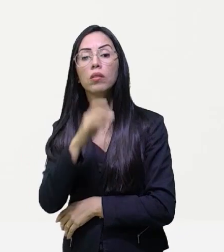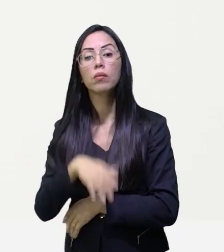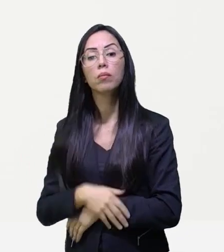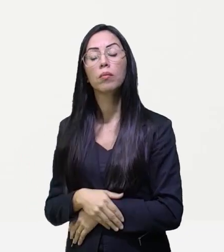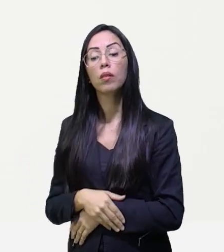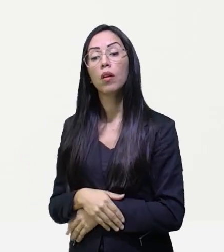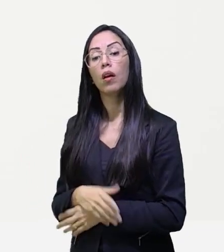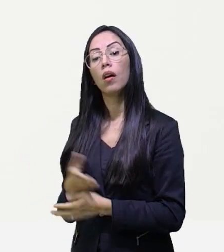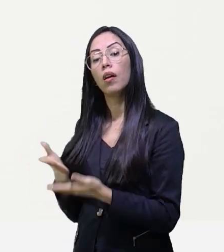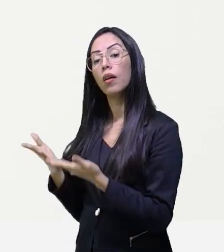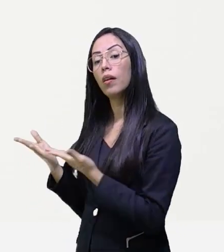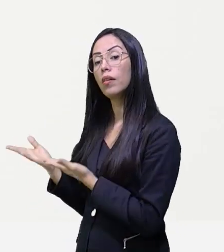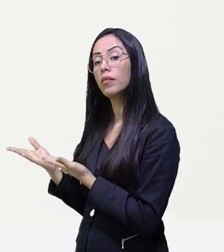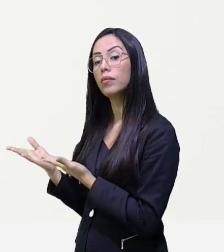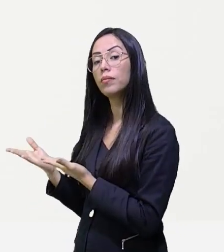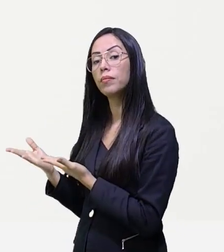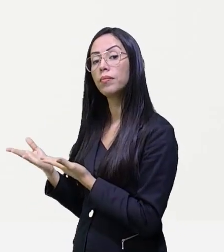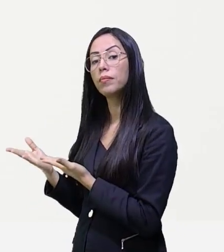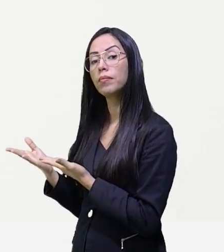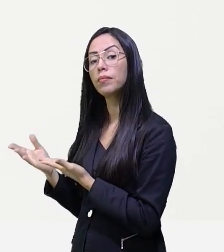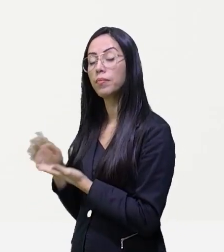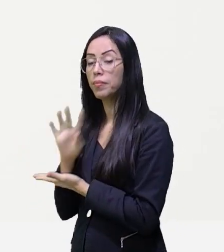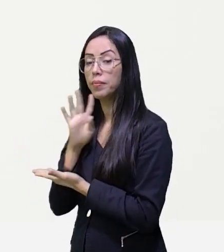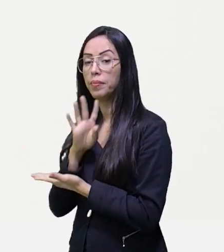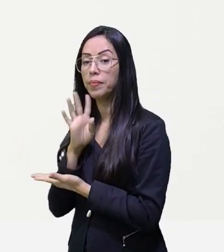Olha que legal, gente.